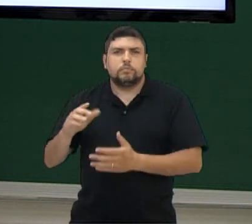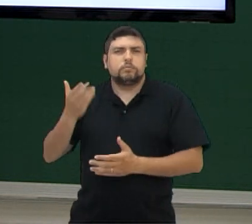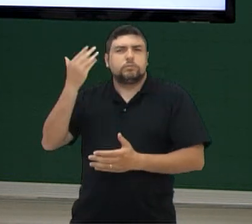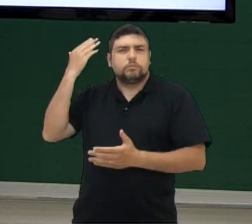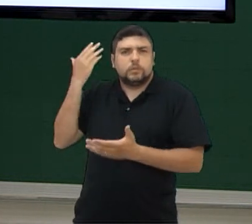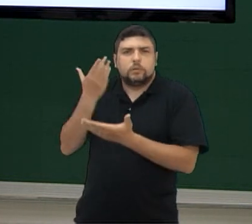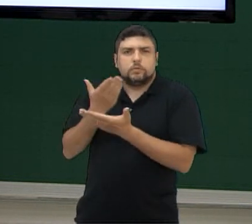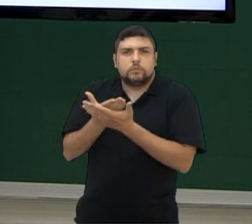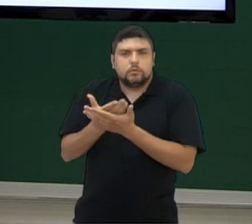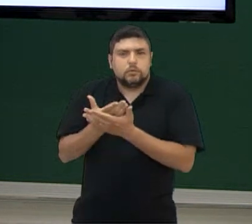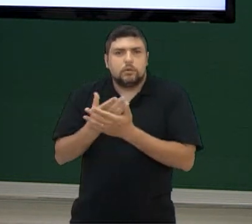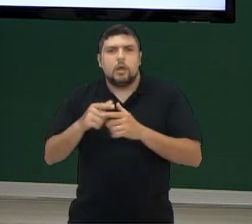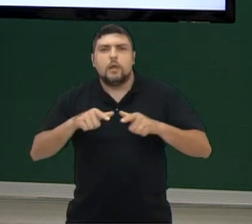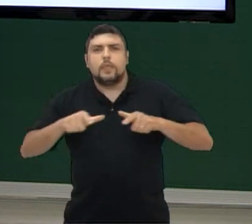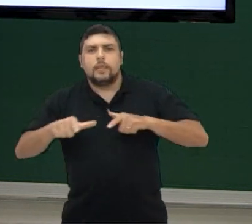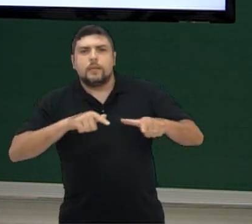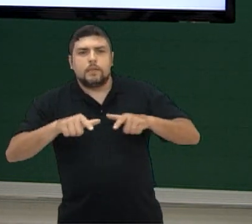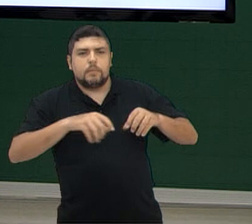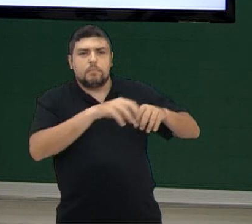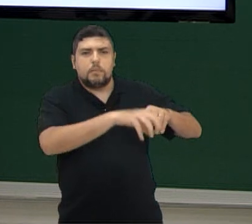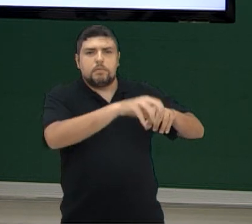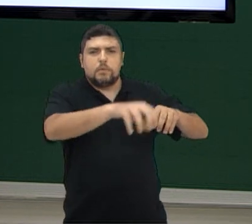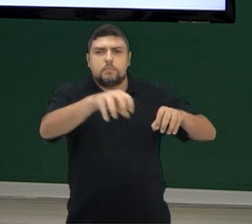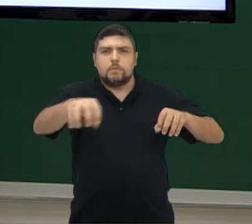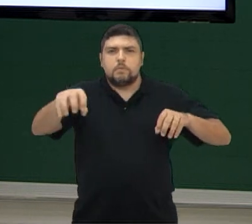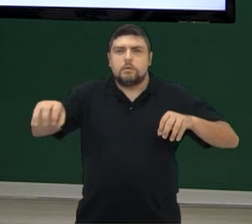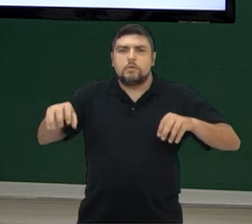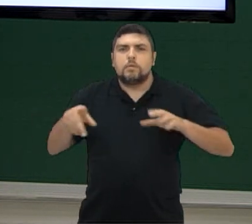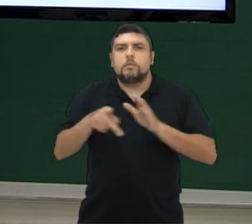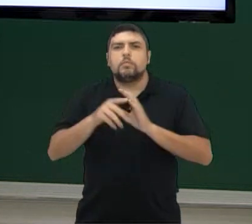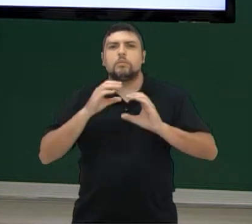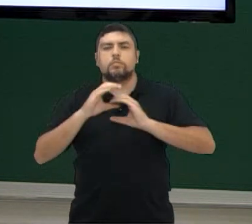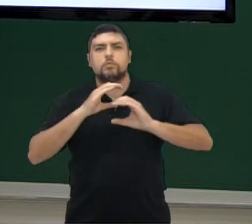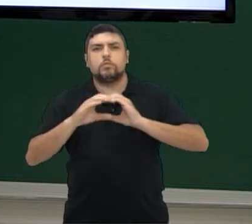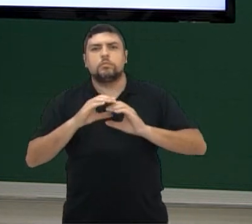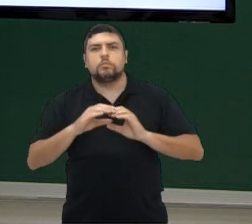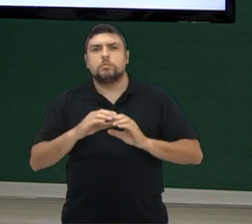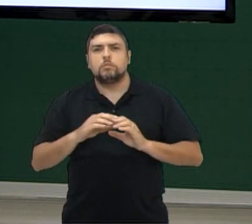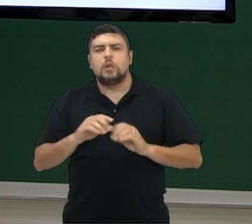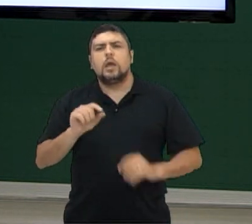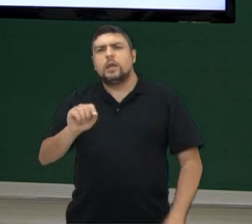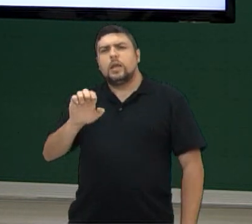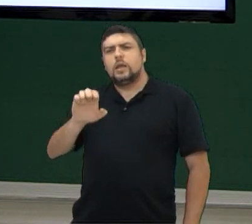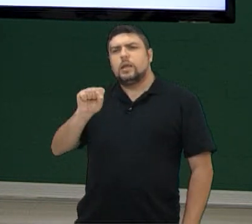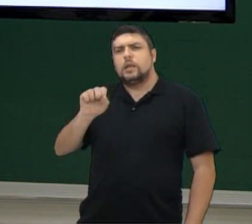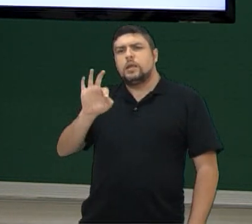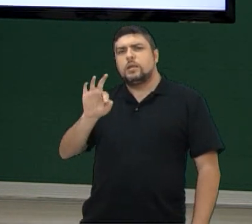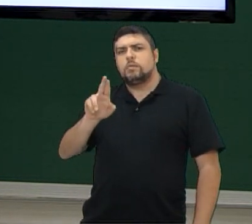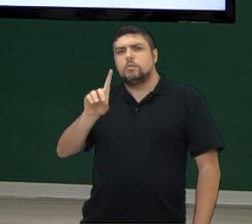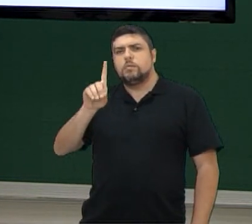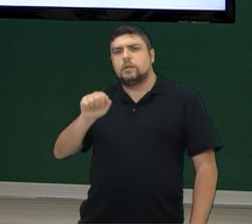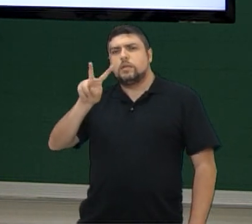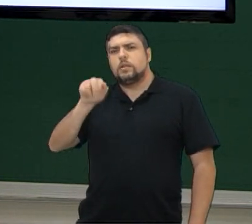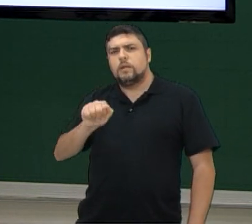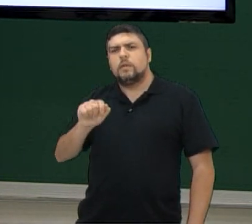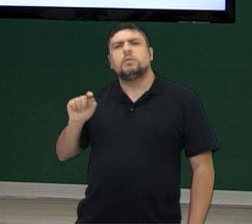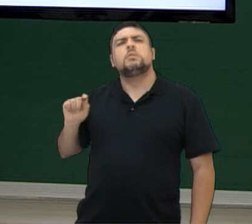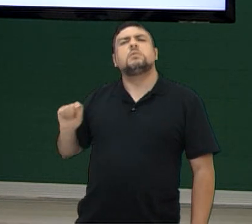Então, estudava está no pretérito imperfeito. Quem estudava? Ele, o Maurício de Souza. Né? A gente tem aqui um